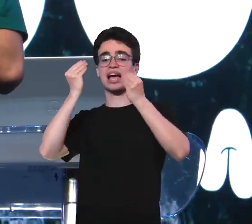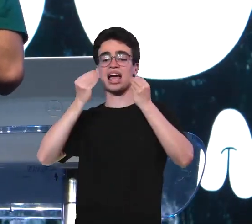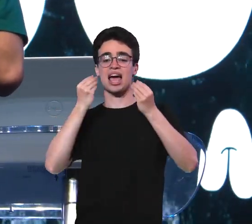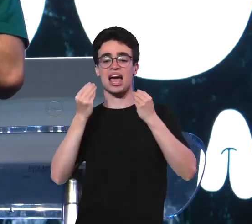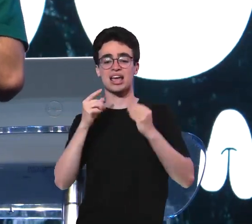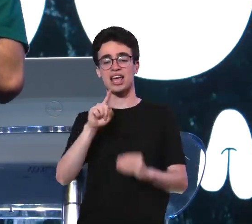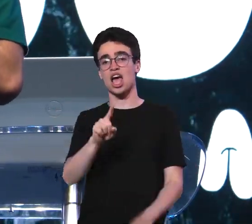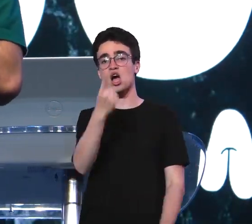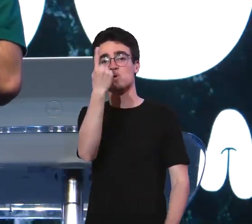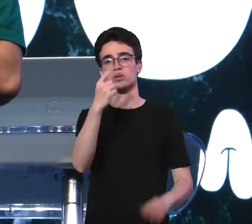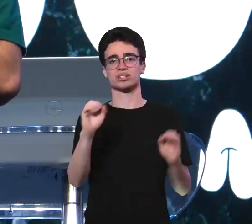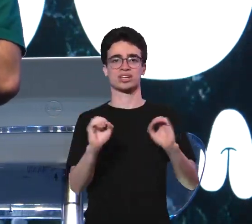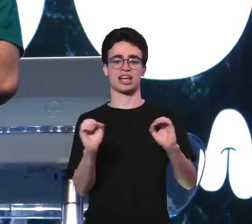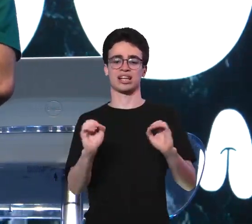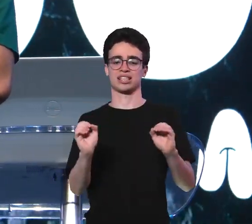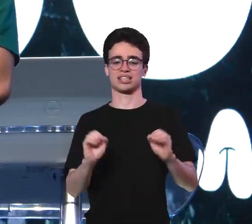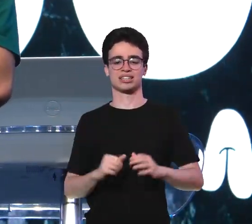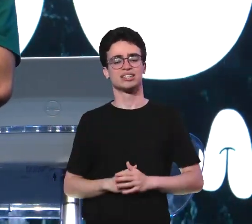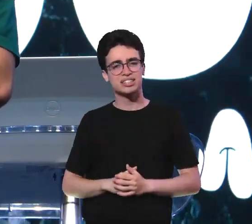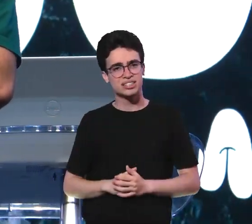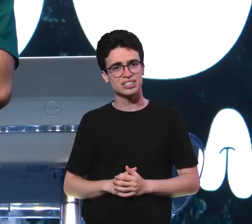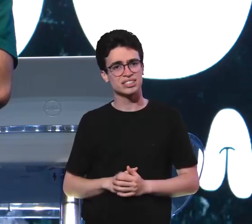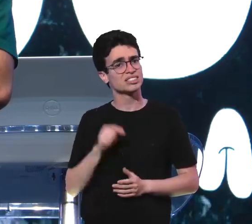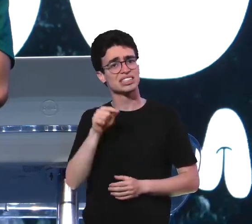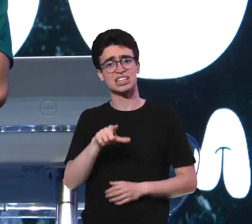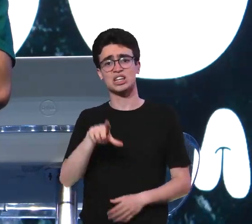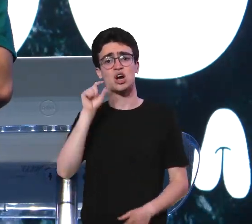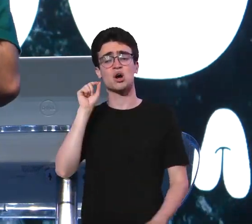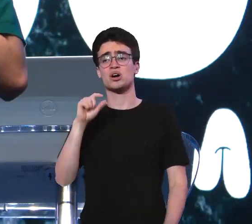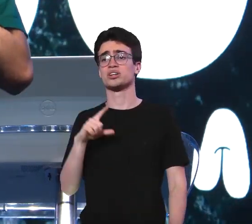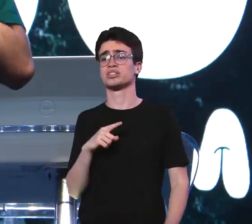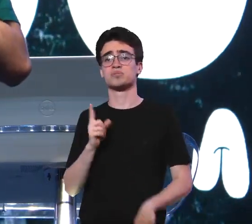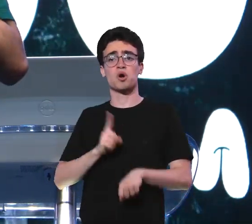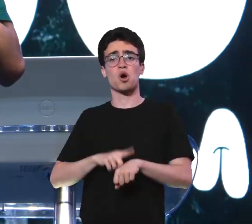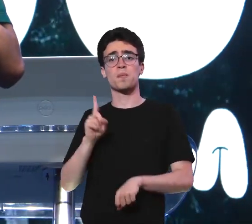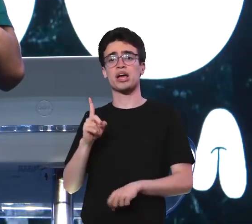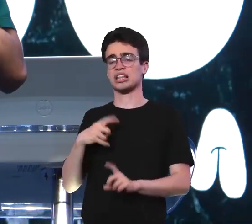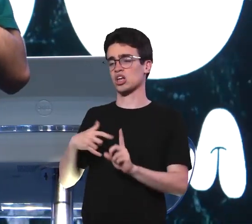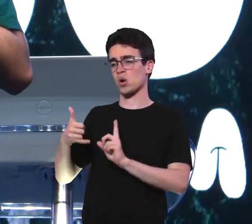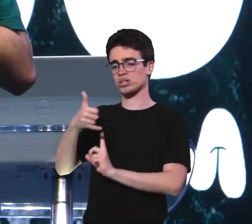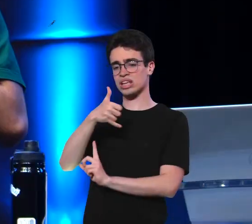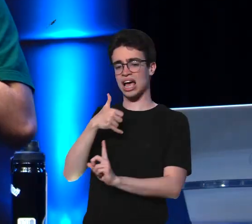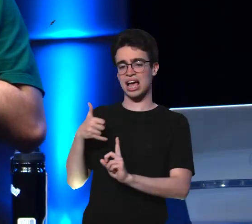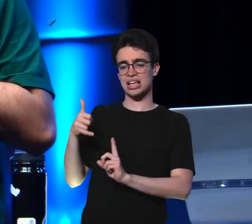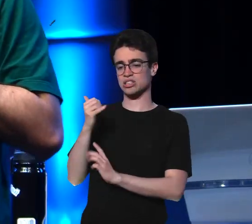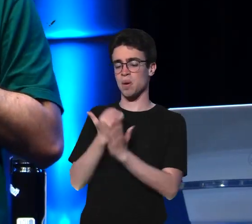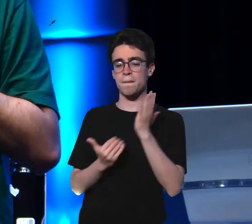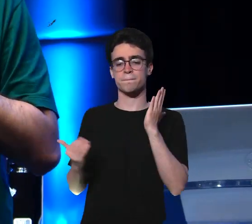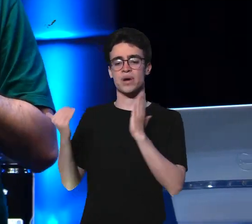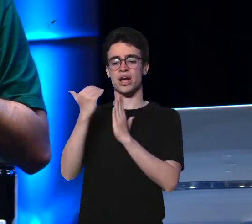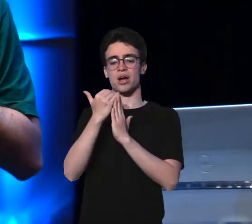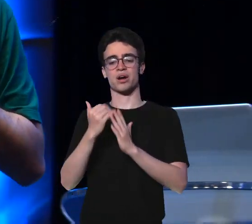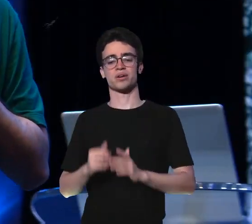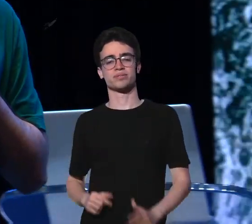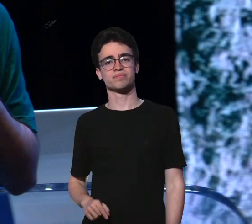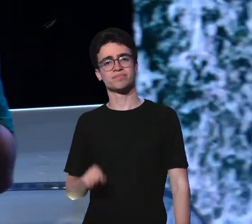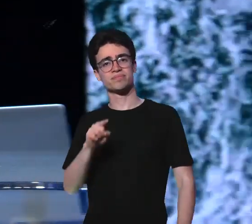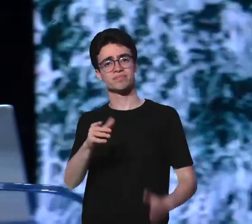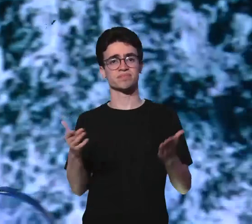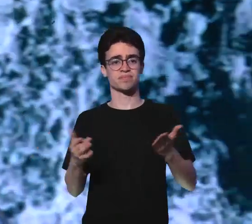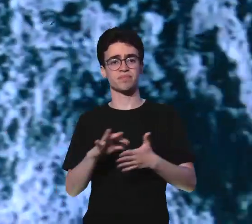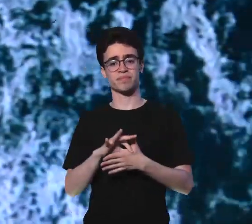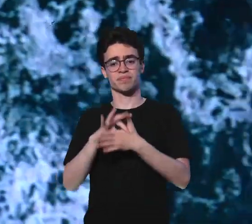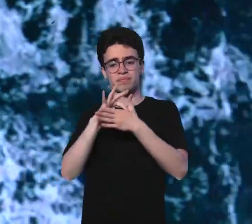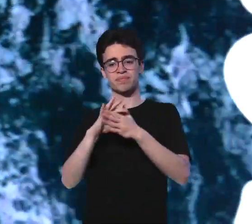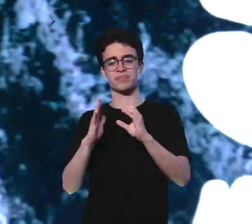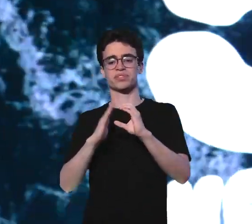não. Ela decidiu ter um nível de consagração maior. Essa menina é líder de célula, nossa,